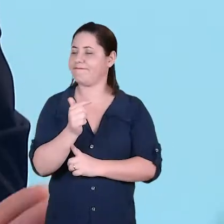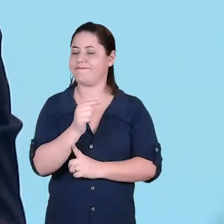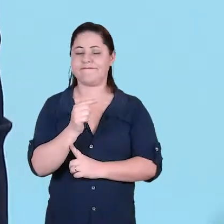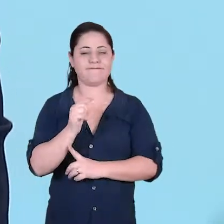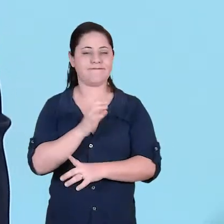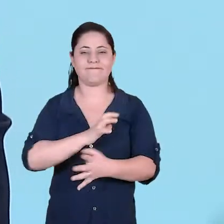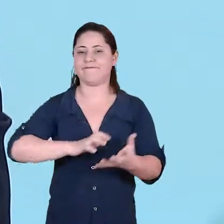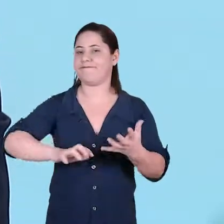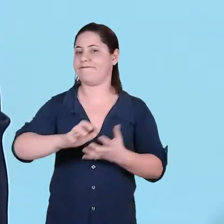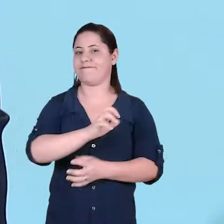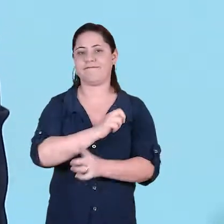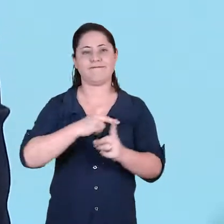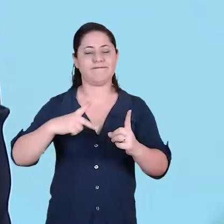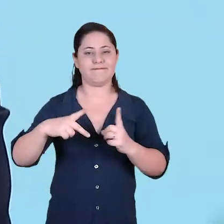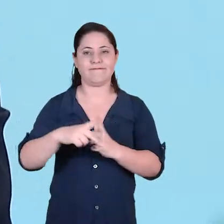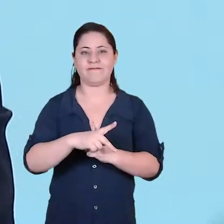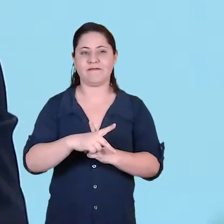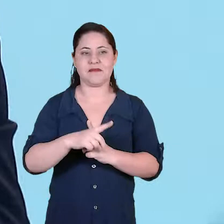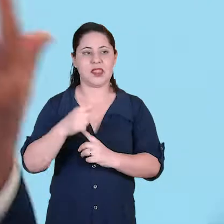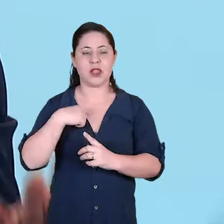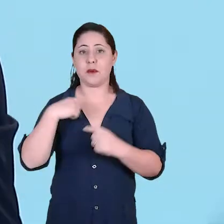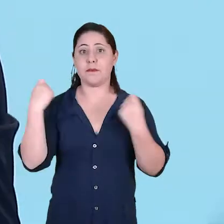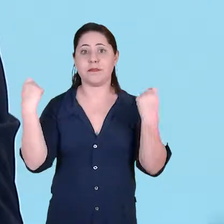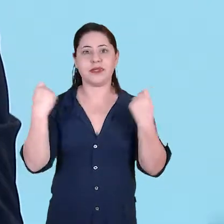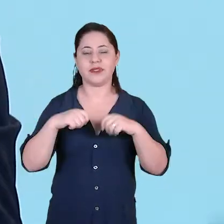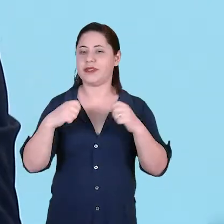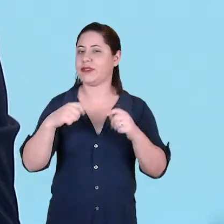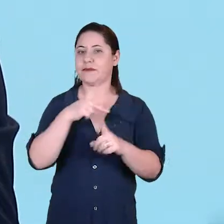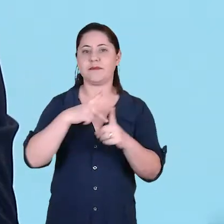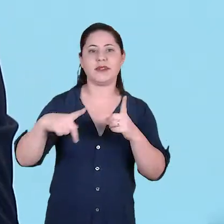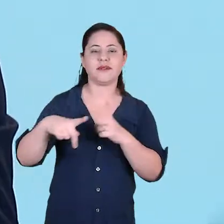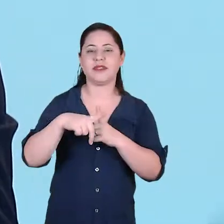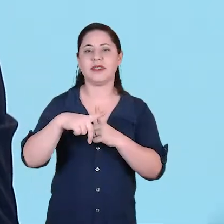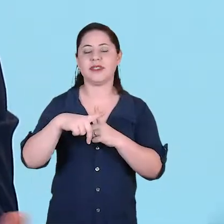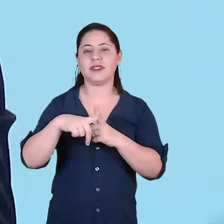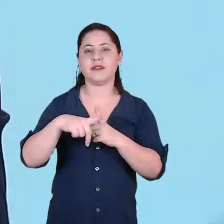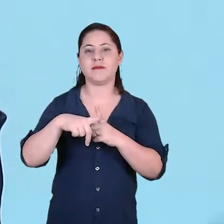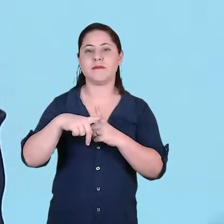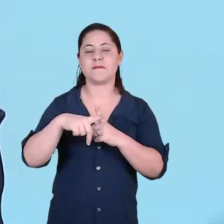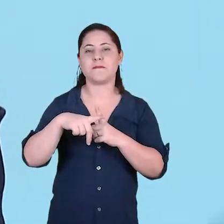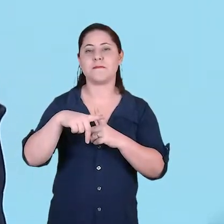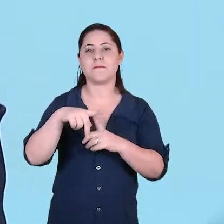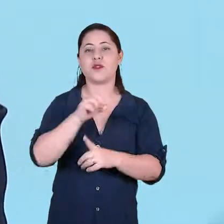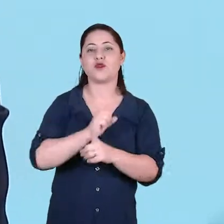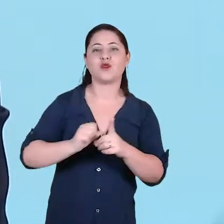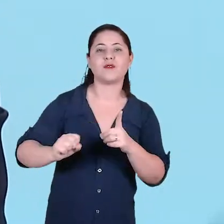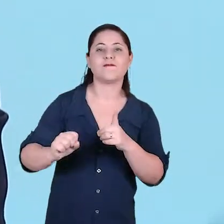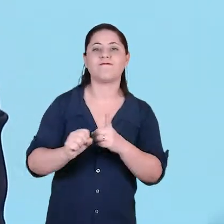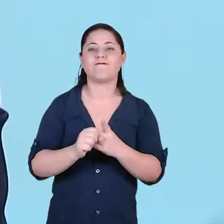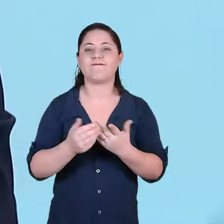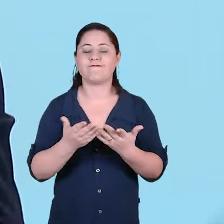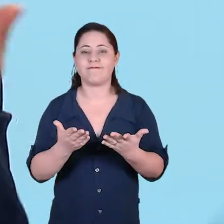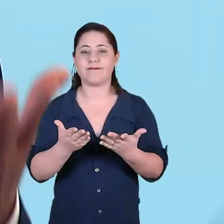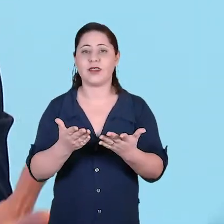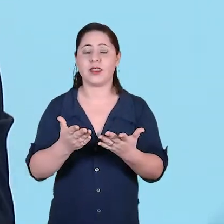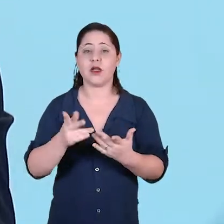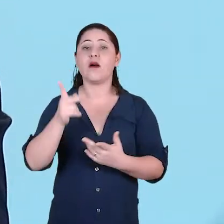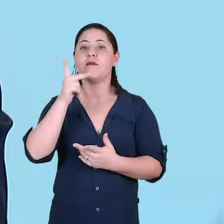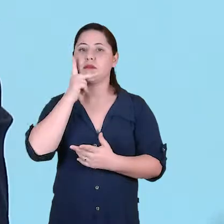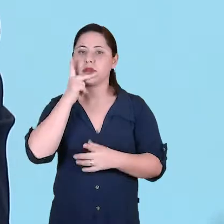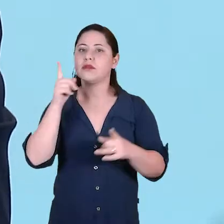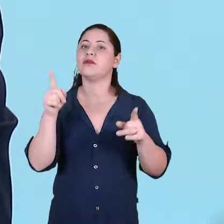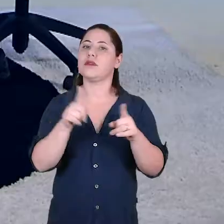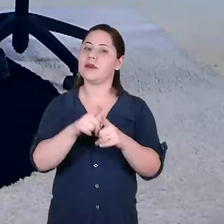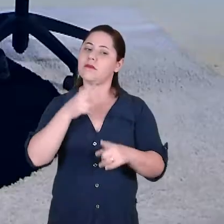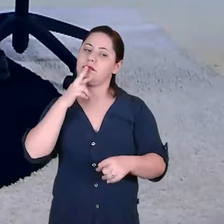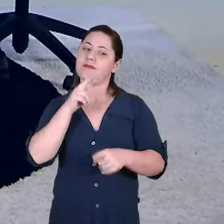a reforma da Previdência. Ele não depende da Previdência Social, né? Então, nosso partido também tem feito